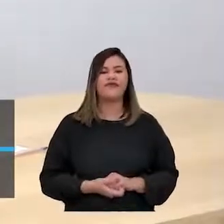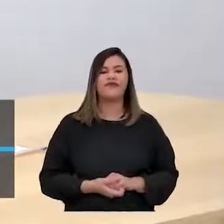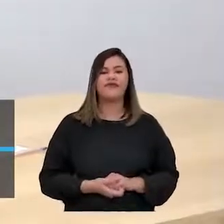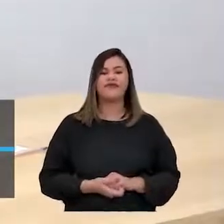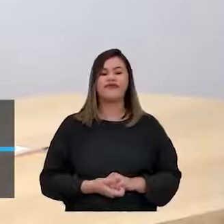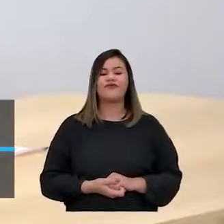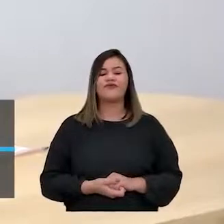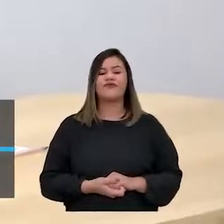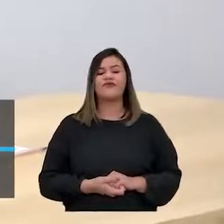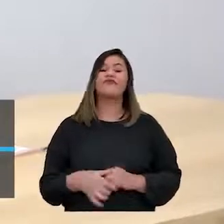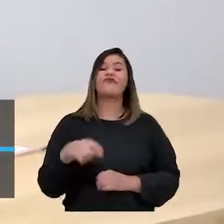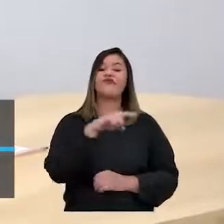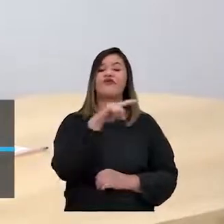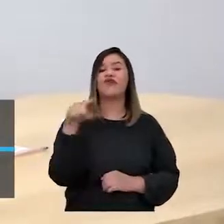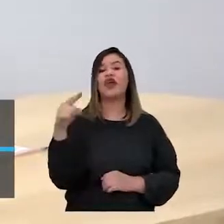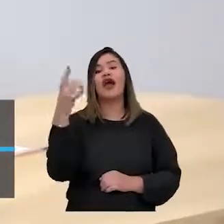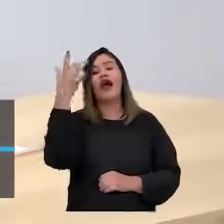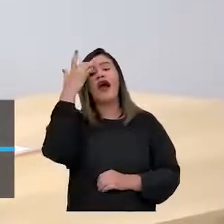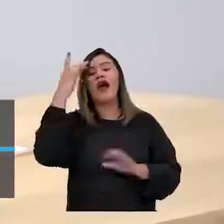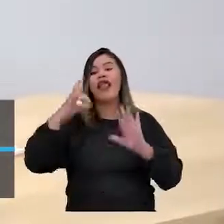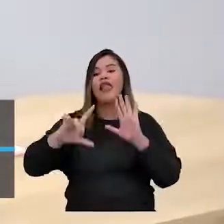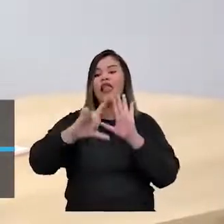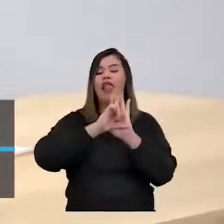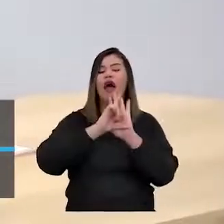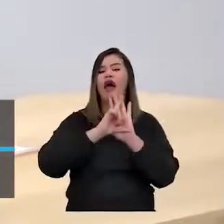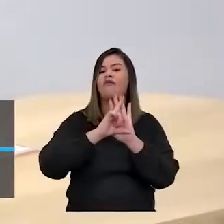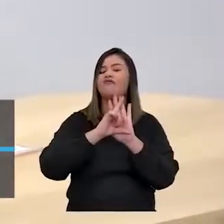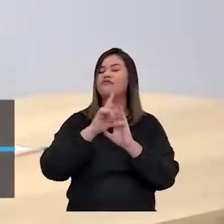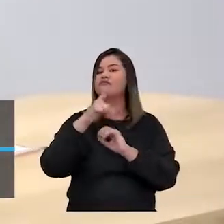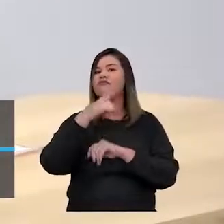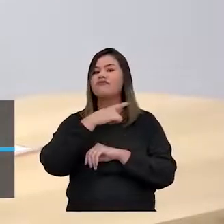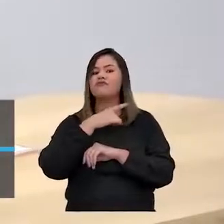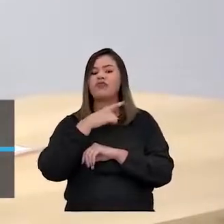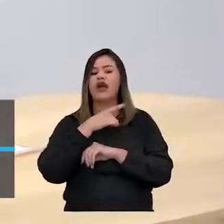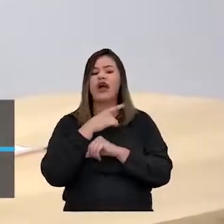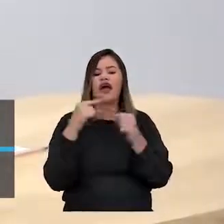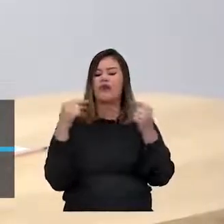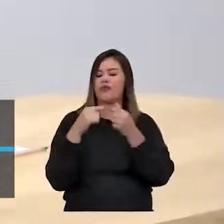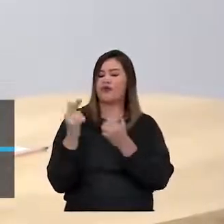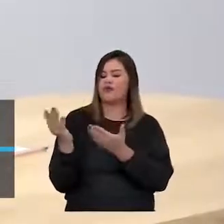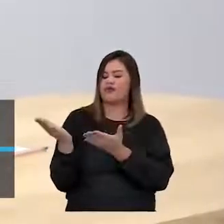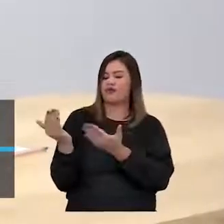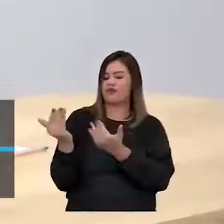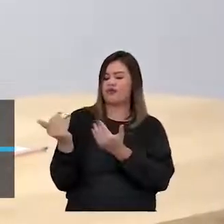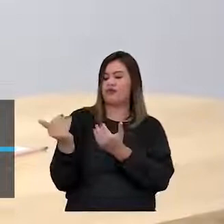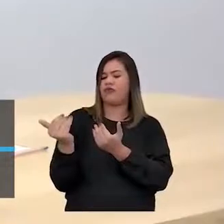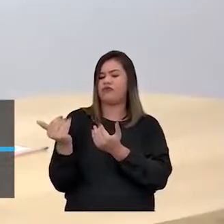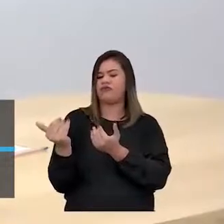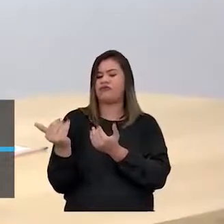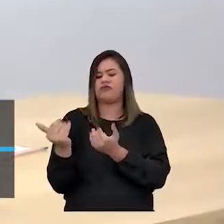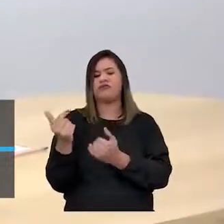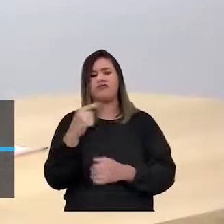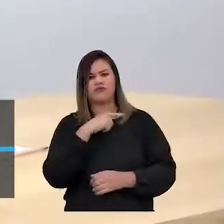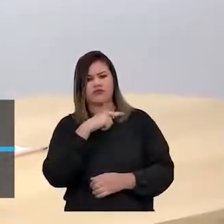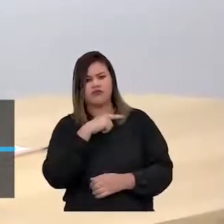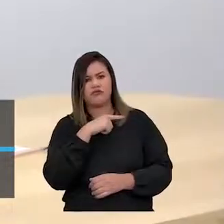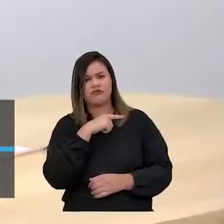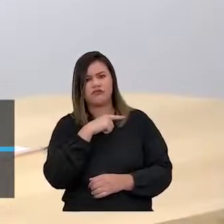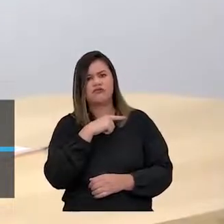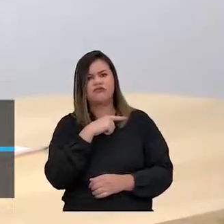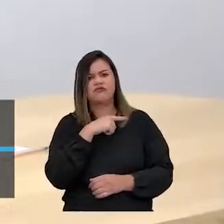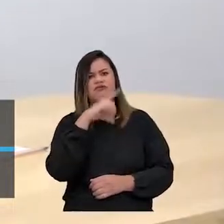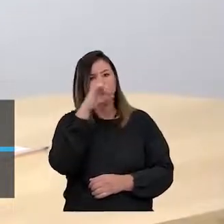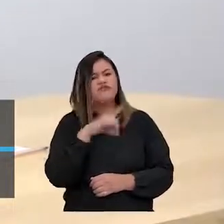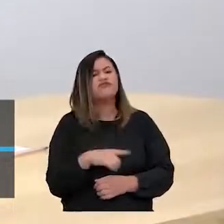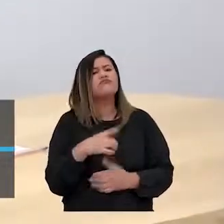Será que tem algum tipo de legislação que diz que jovens e adolescentes têm direito? Vocês